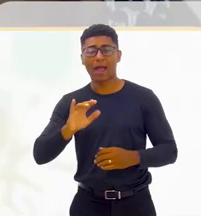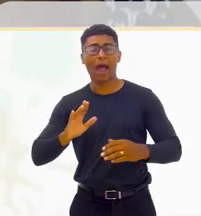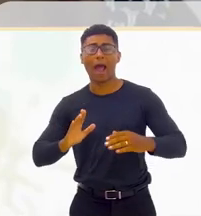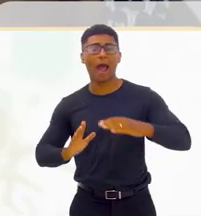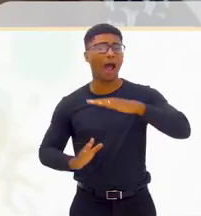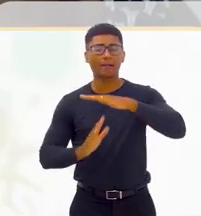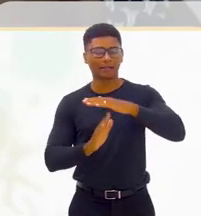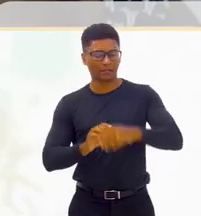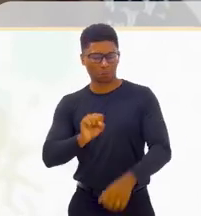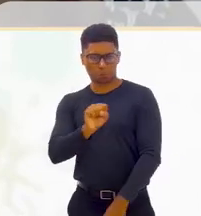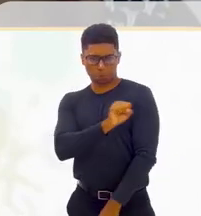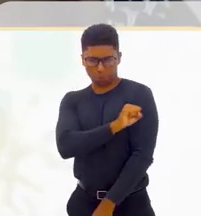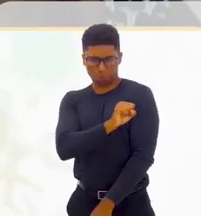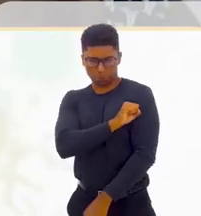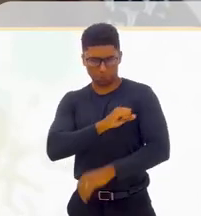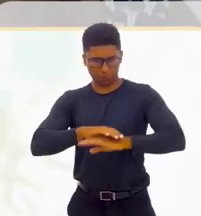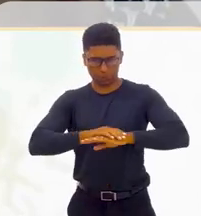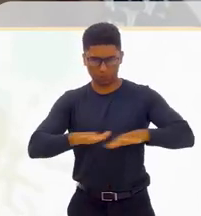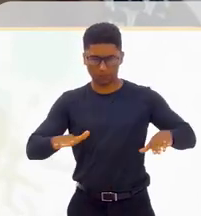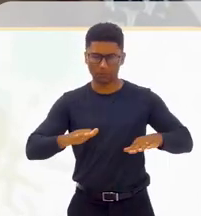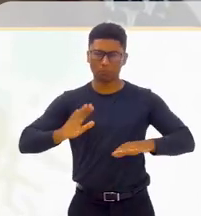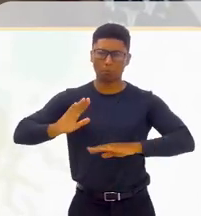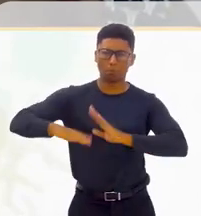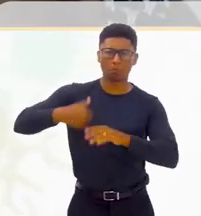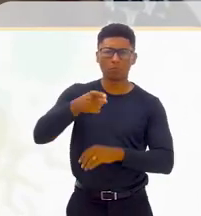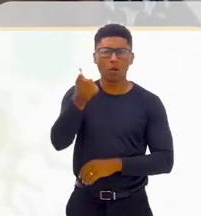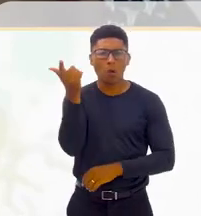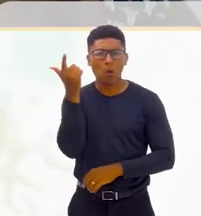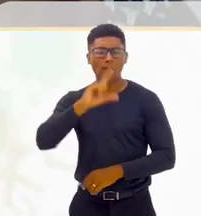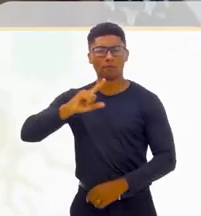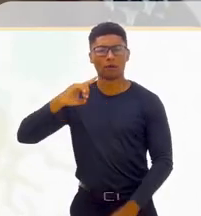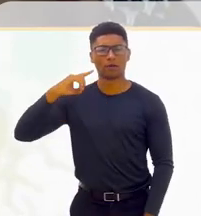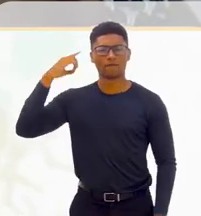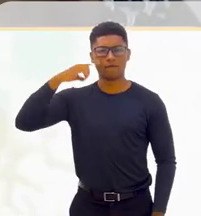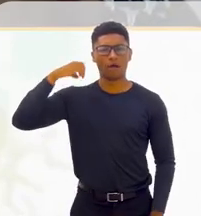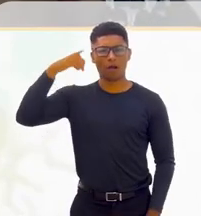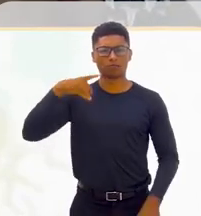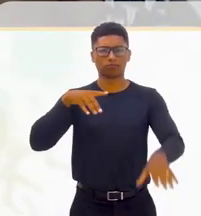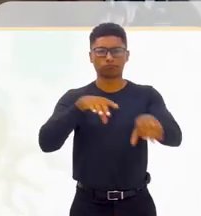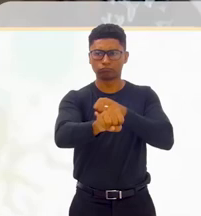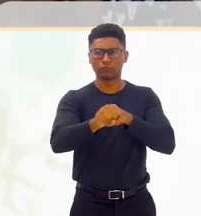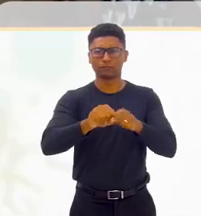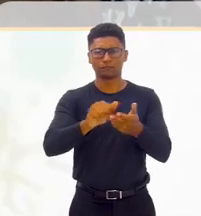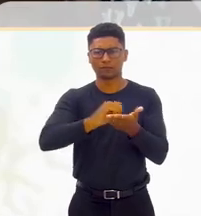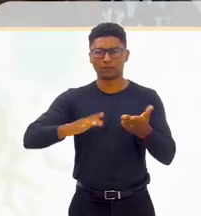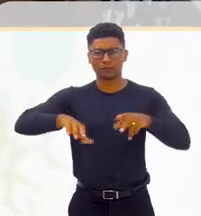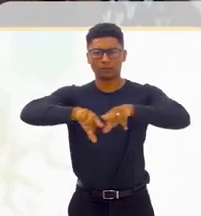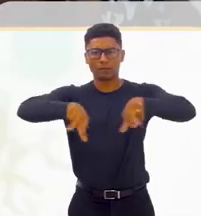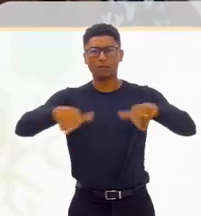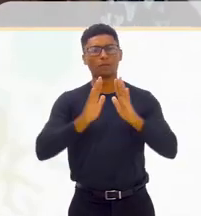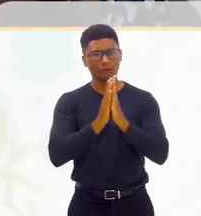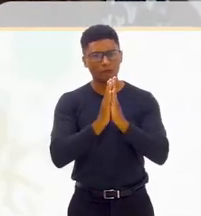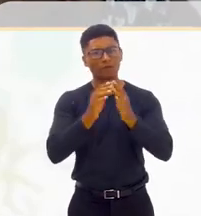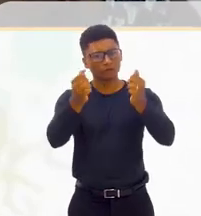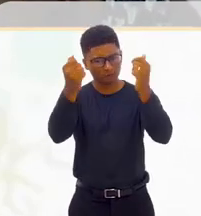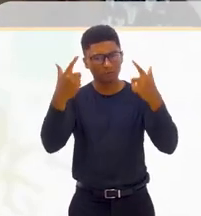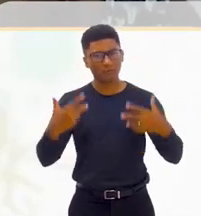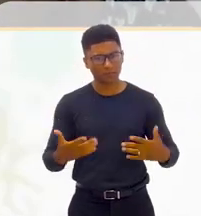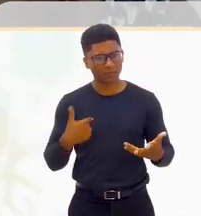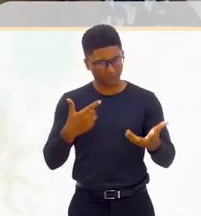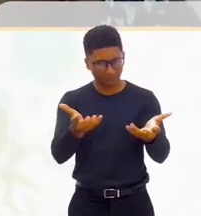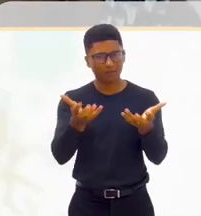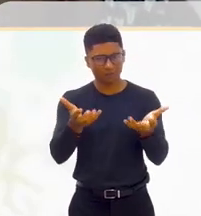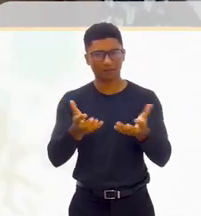a oitava série. E você se torna uma advogada, e você tem várias atividades, eu quero que você conte tudo